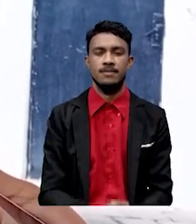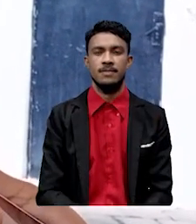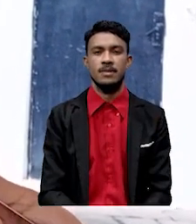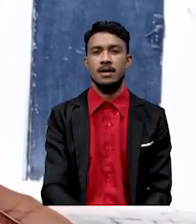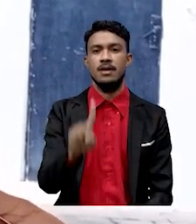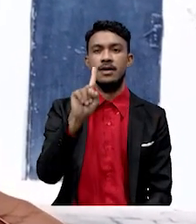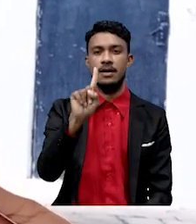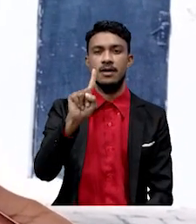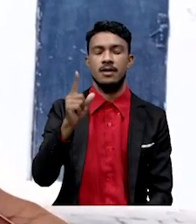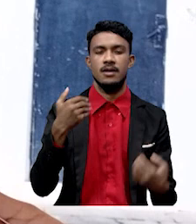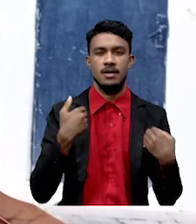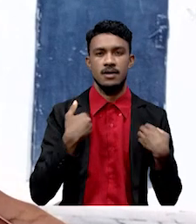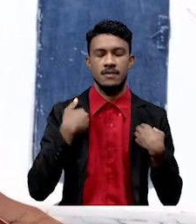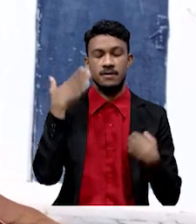iha